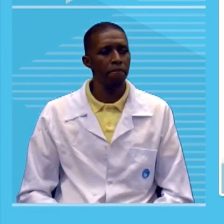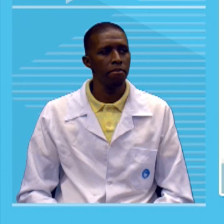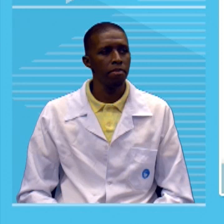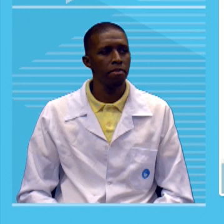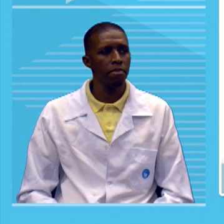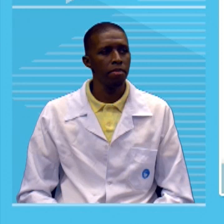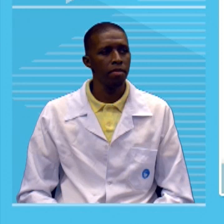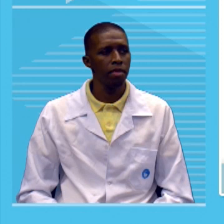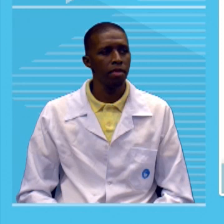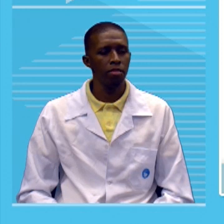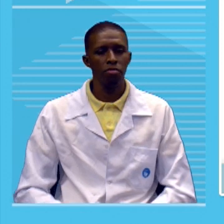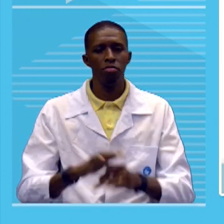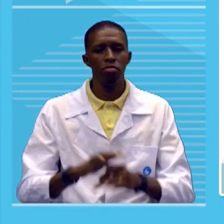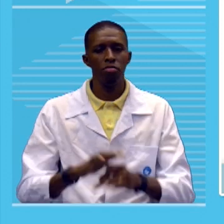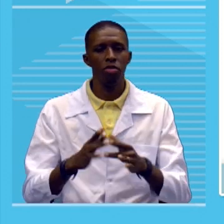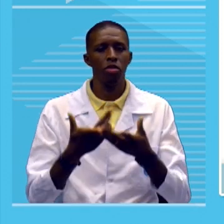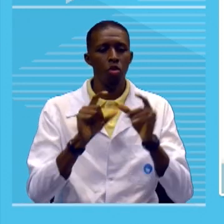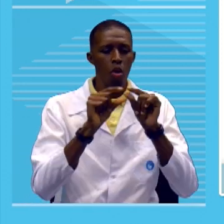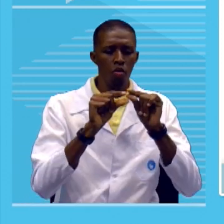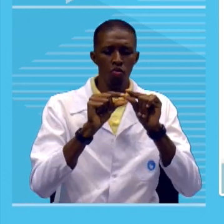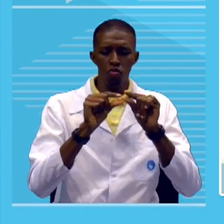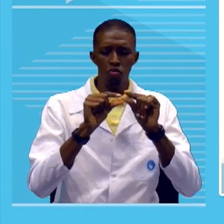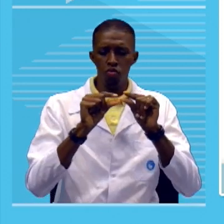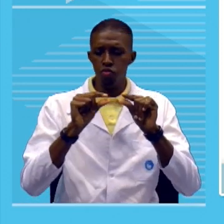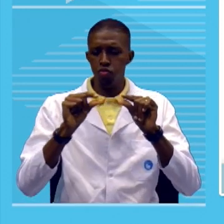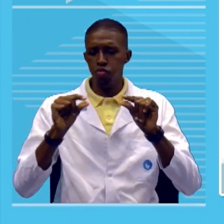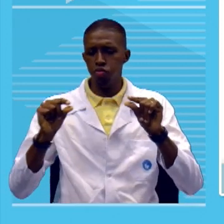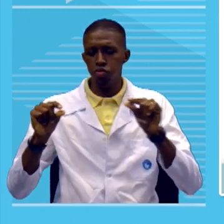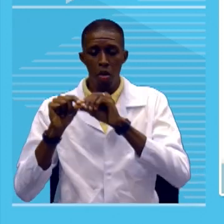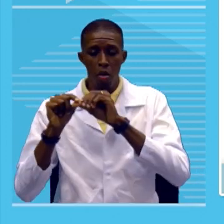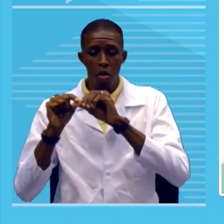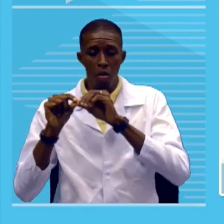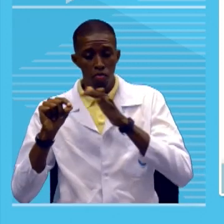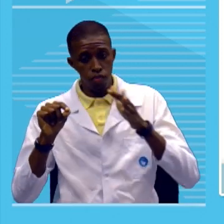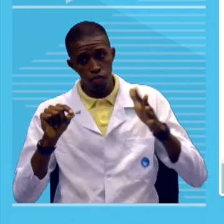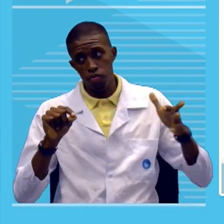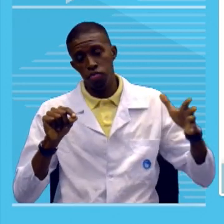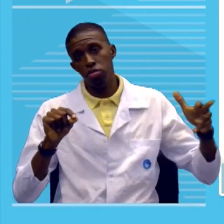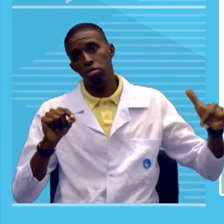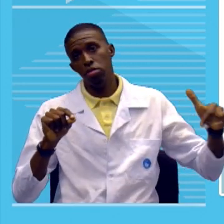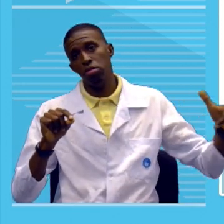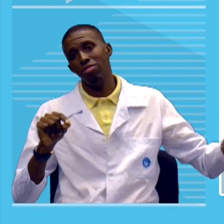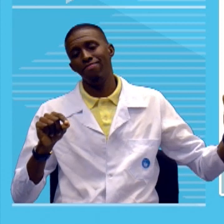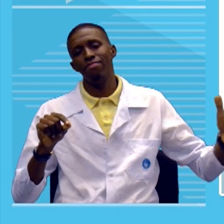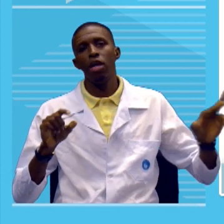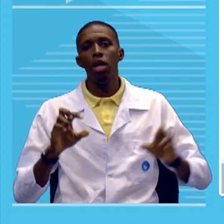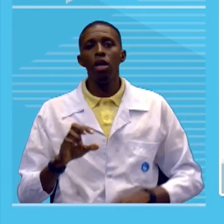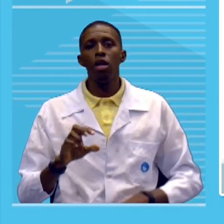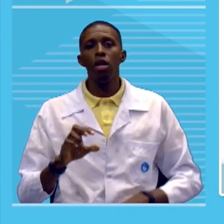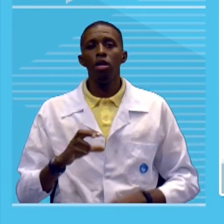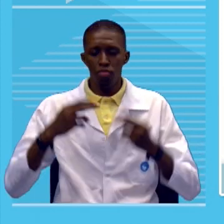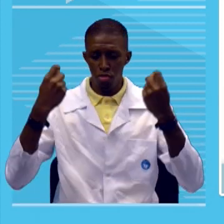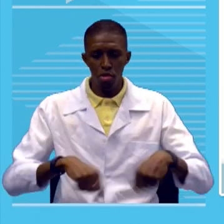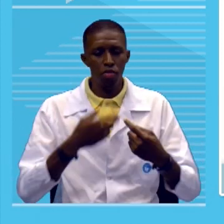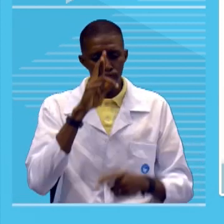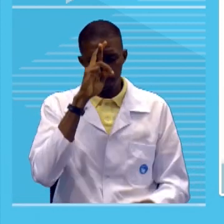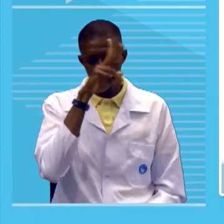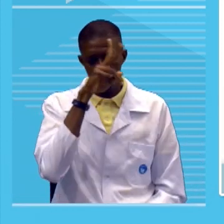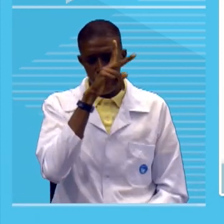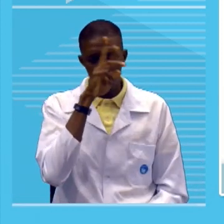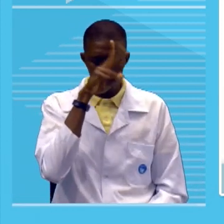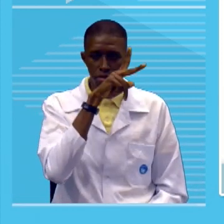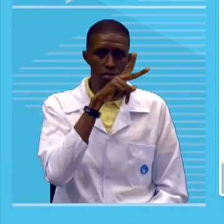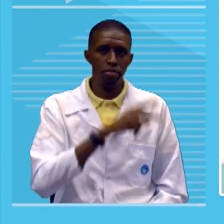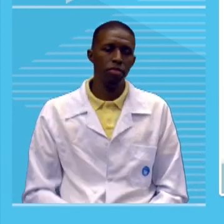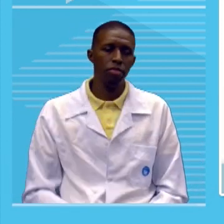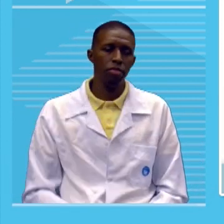Muito cuidado. Frases muito longas geram ideias confusas. Por exemplo, a menina bonita que mora ao meu lado